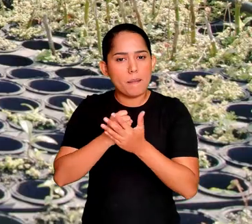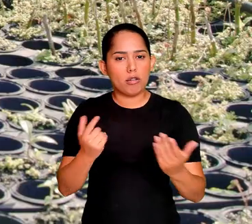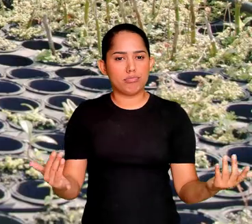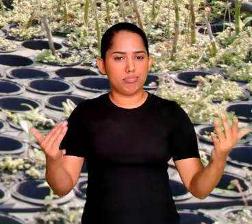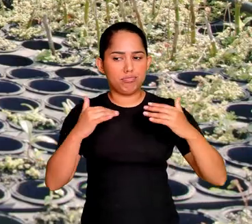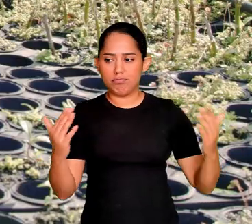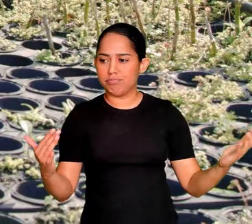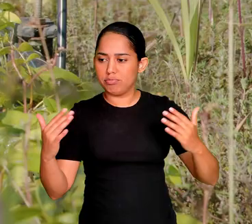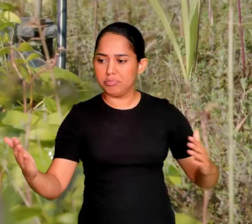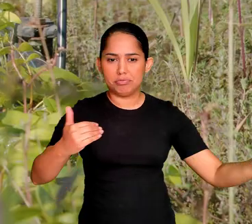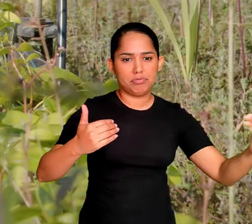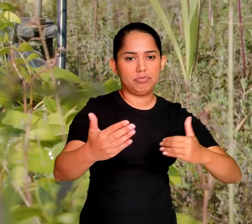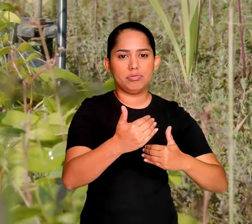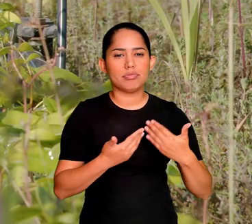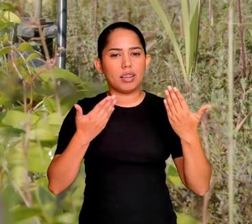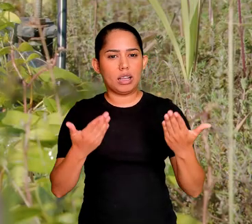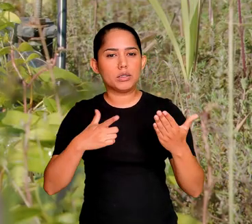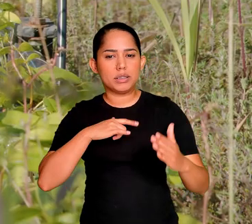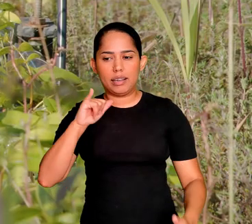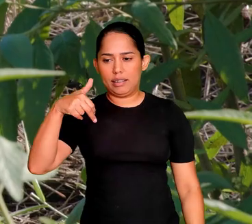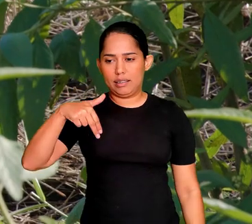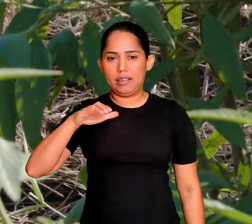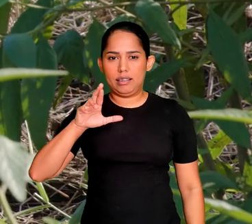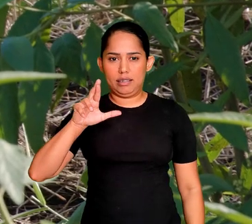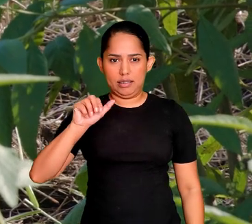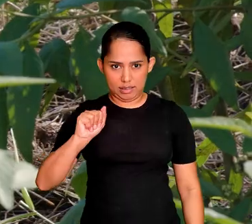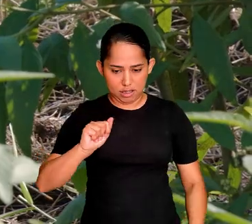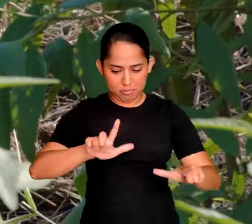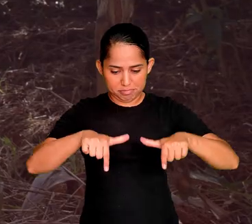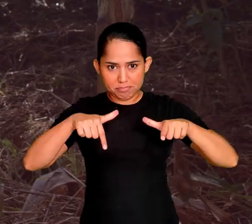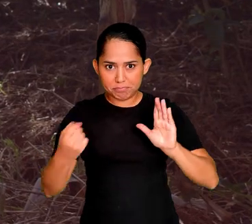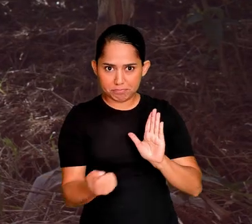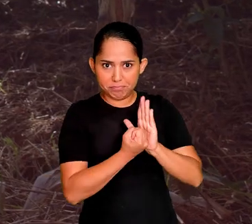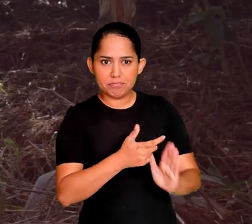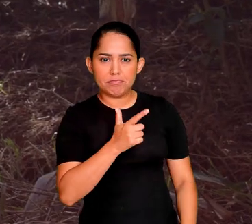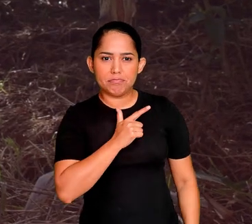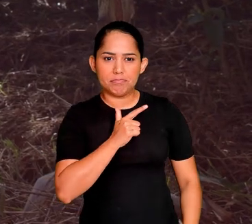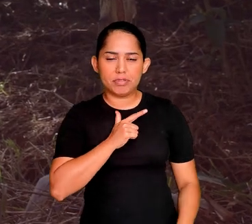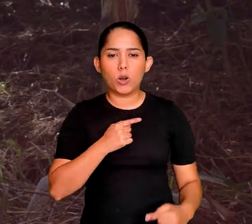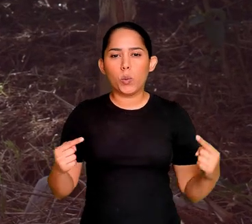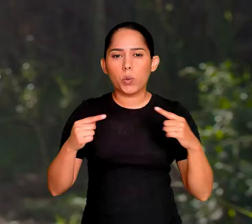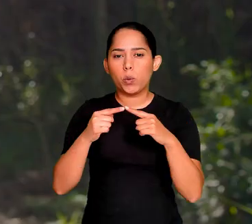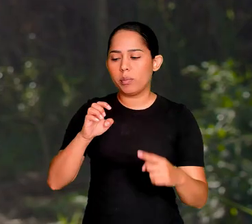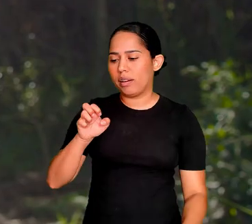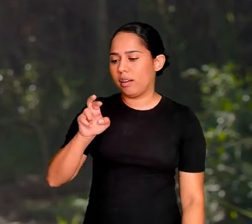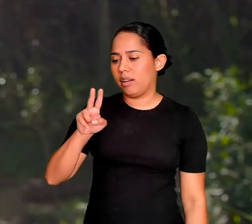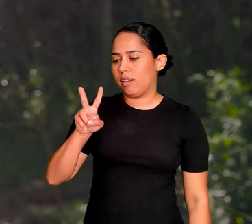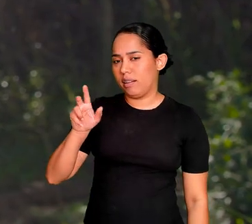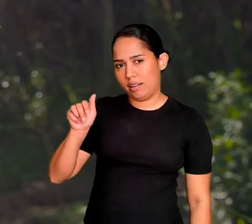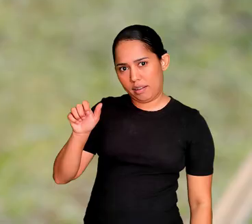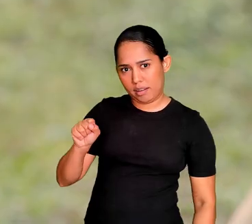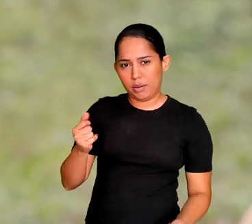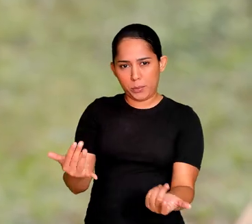É um assentamento reconhecido pelo INCRA, tudo certinho. E a gente é certificado como ervas. A